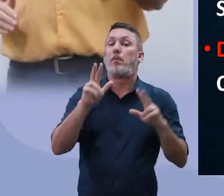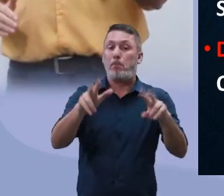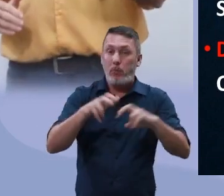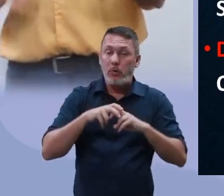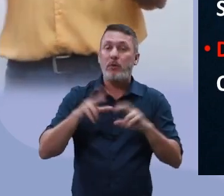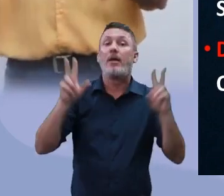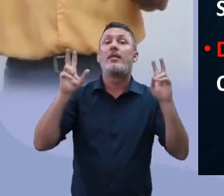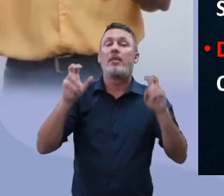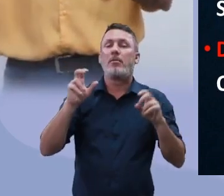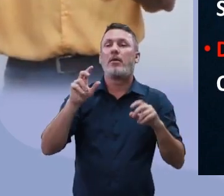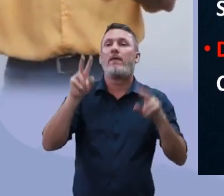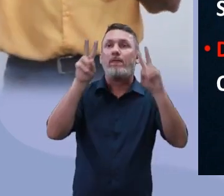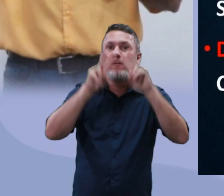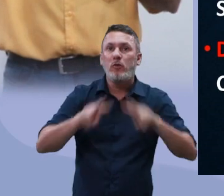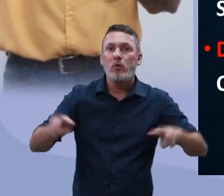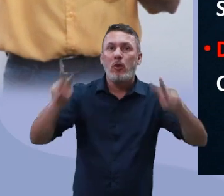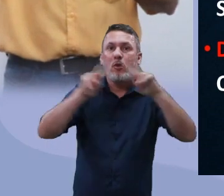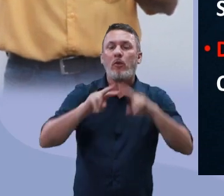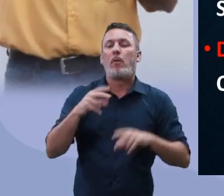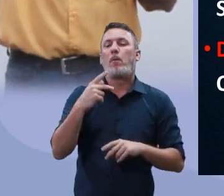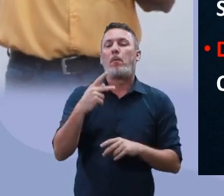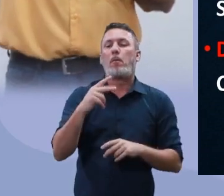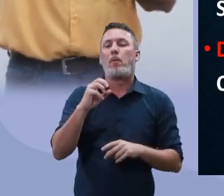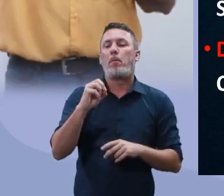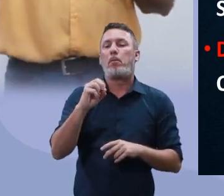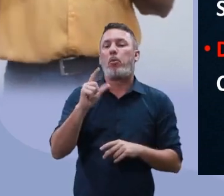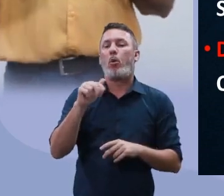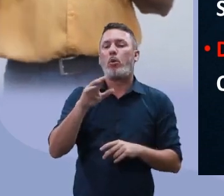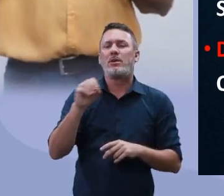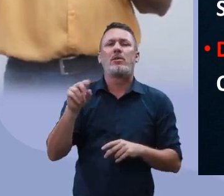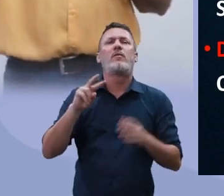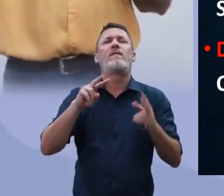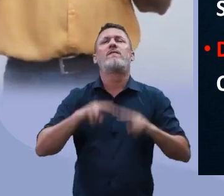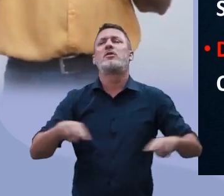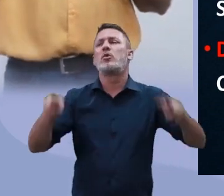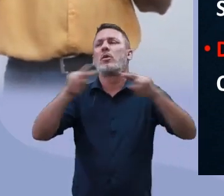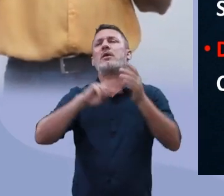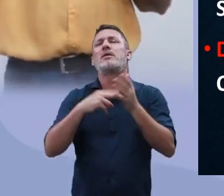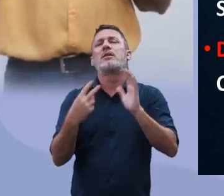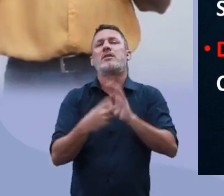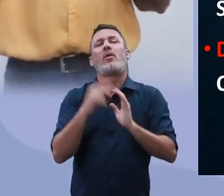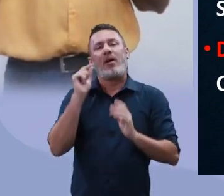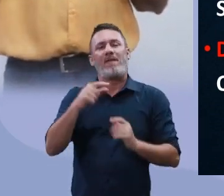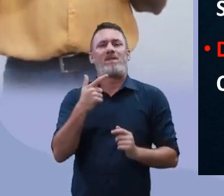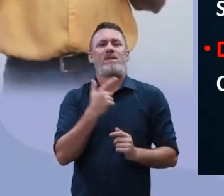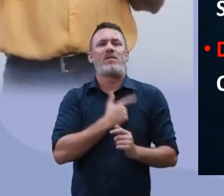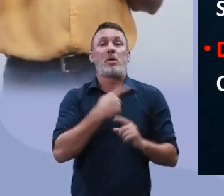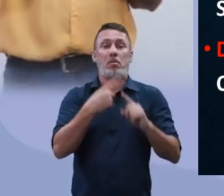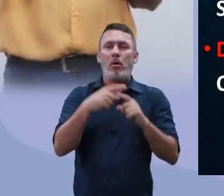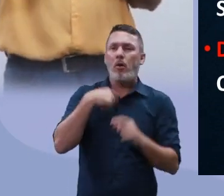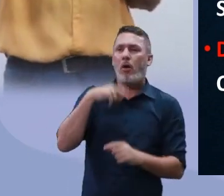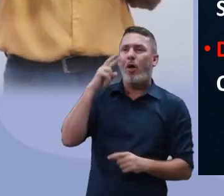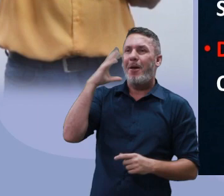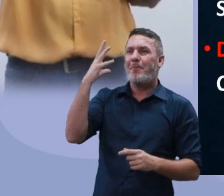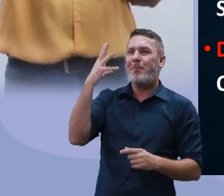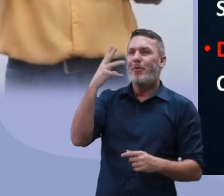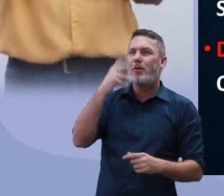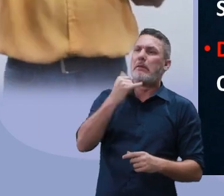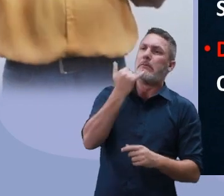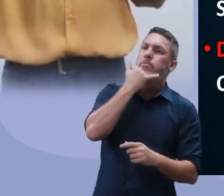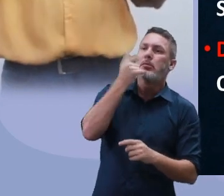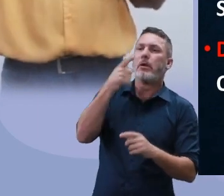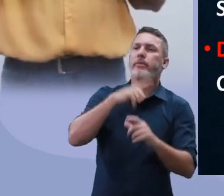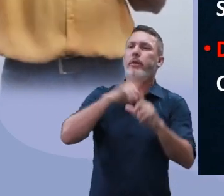relembrando, quando nós falamos da poluição visual, é tudo aquilo que enfeia, que torna, né, você não conseguir observar a beleza